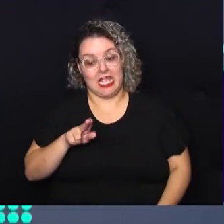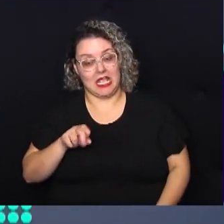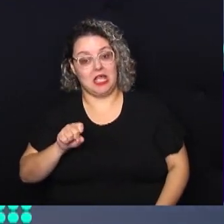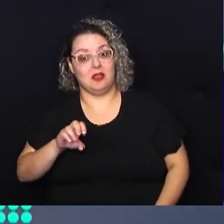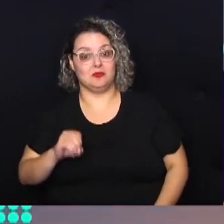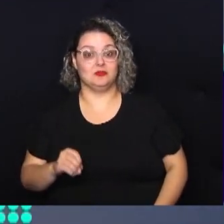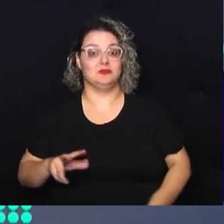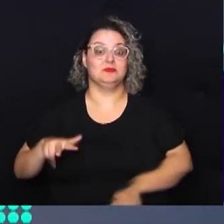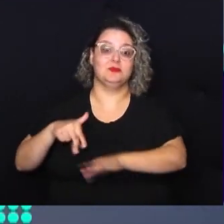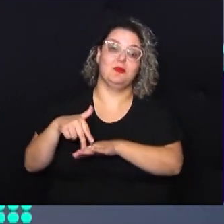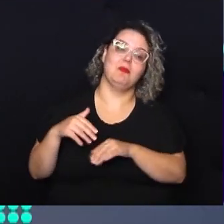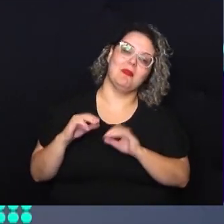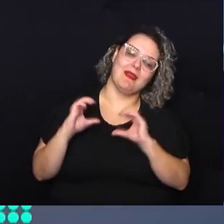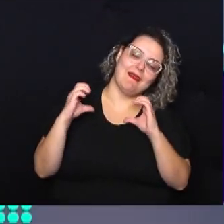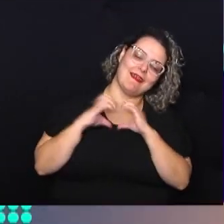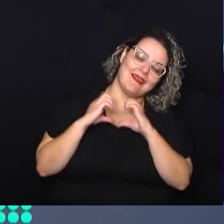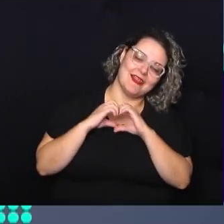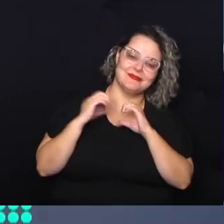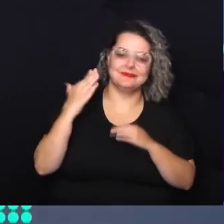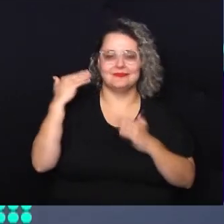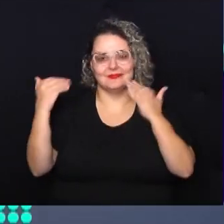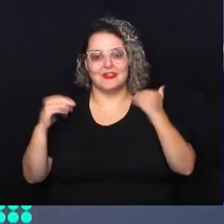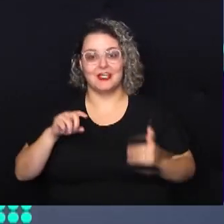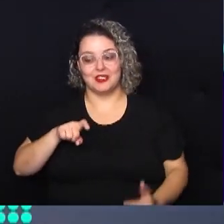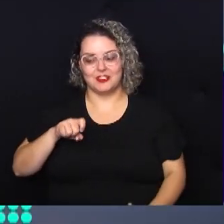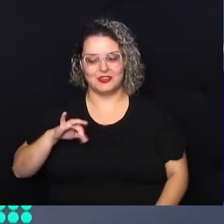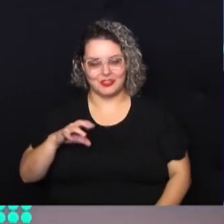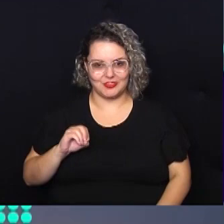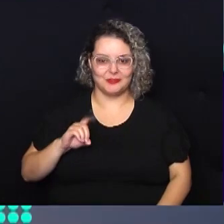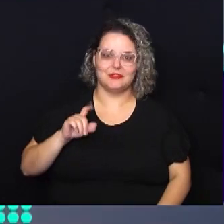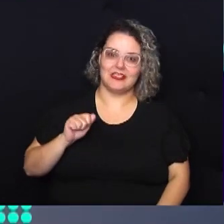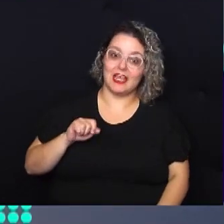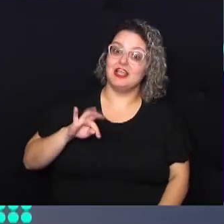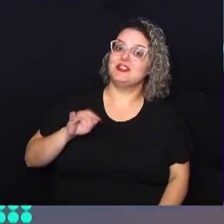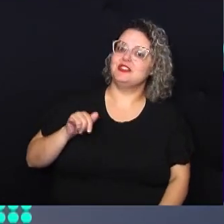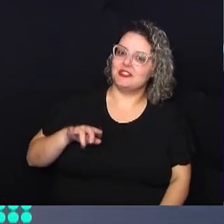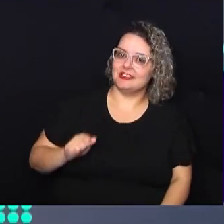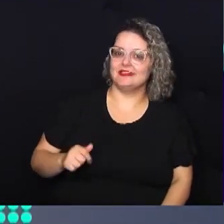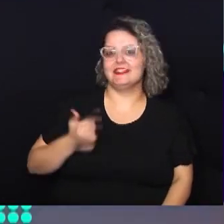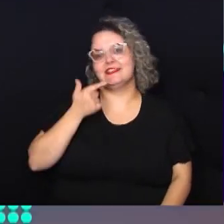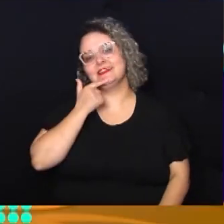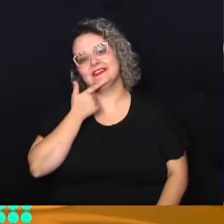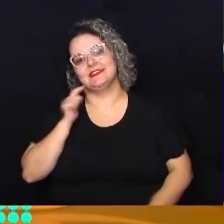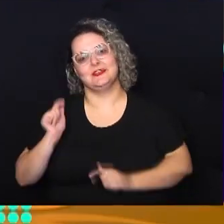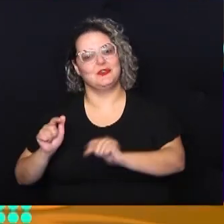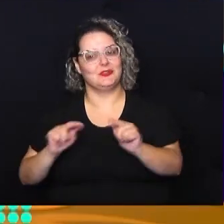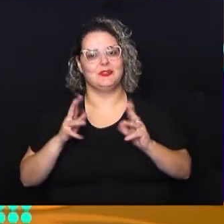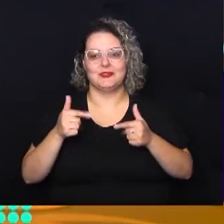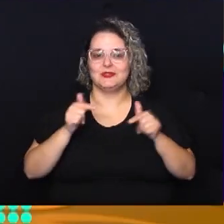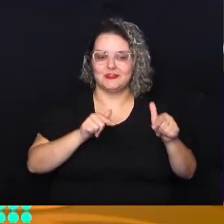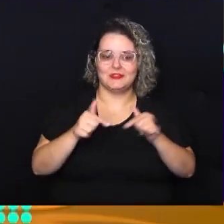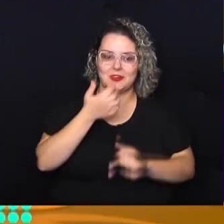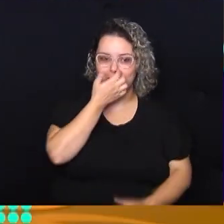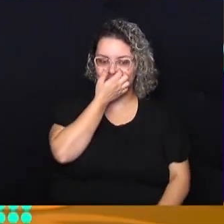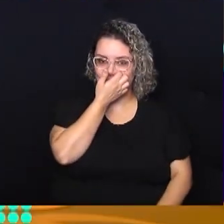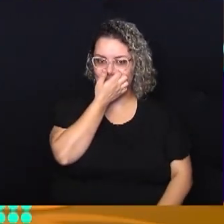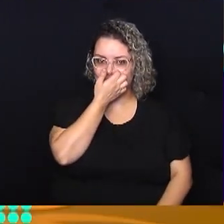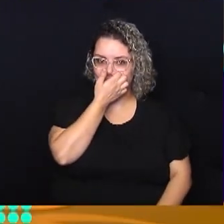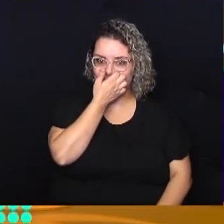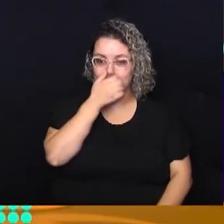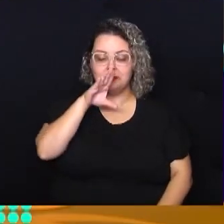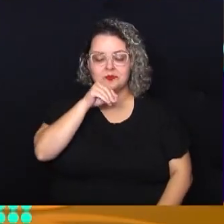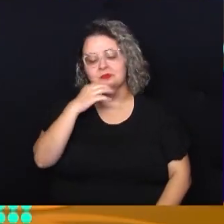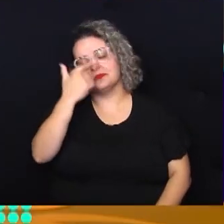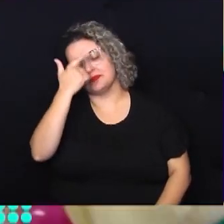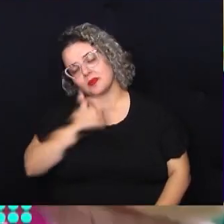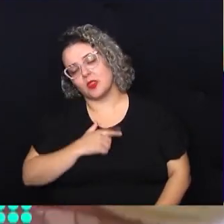personagem mais querido e popular, Chico da Tiana, que diverte plateias por onde passa. O Patinho Feio, domingo